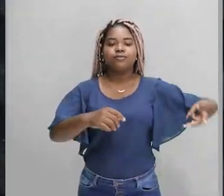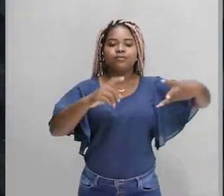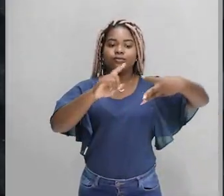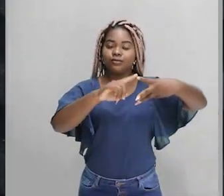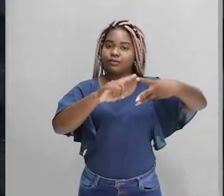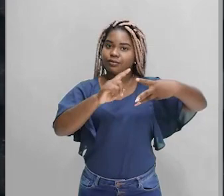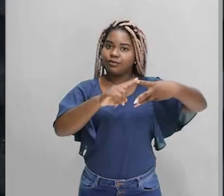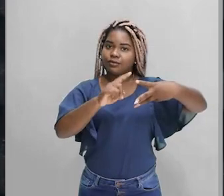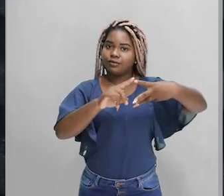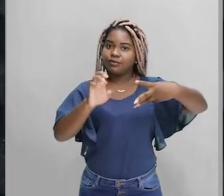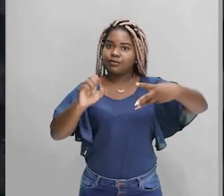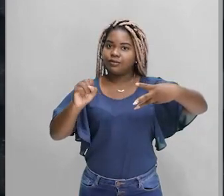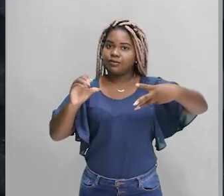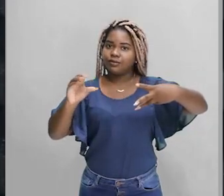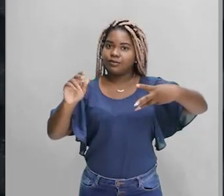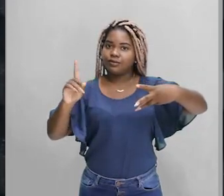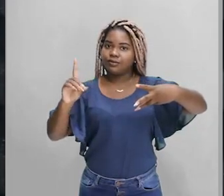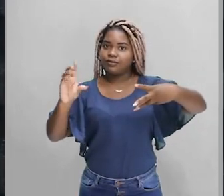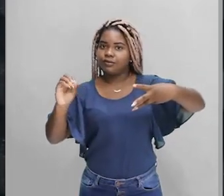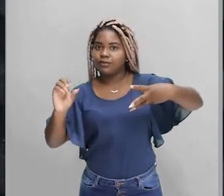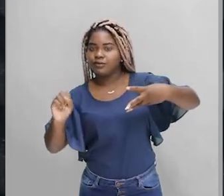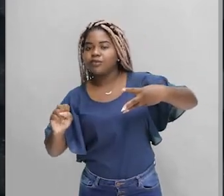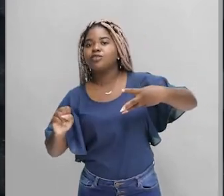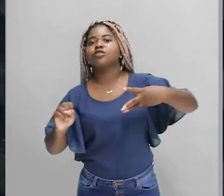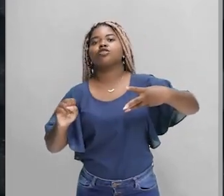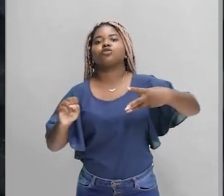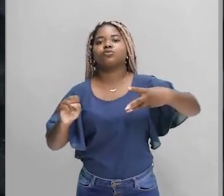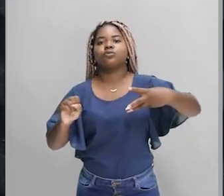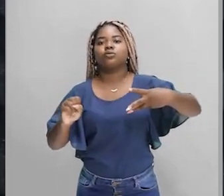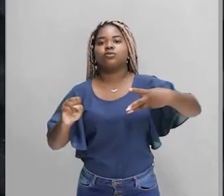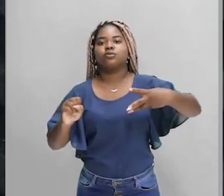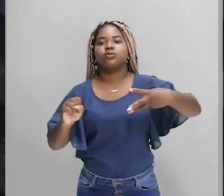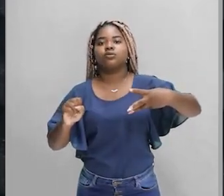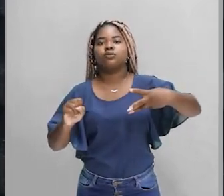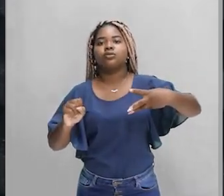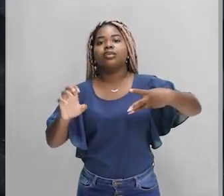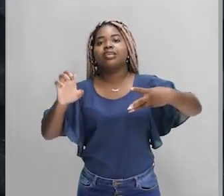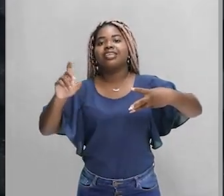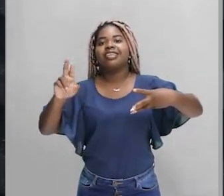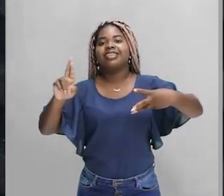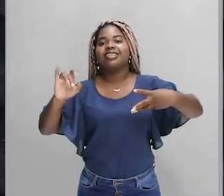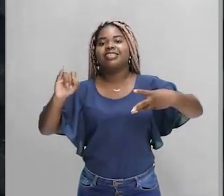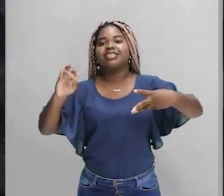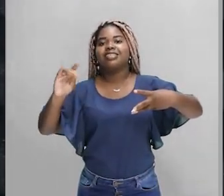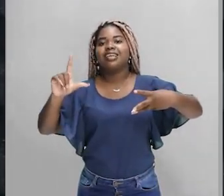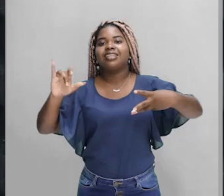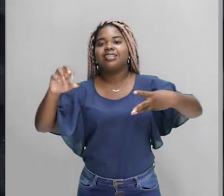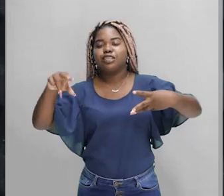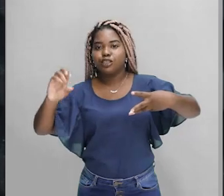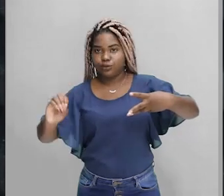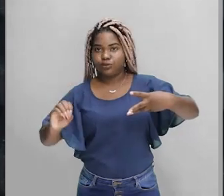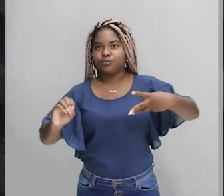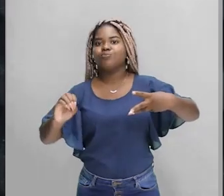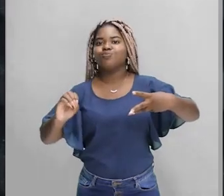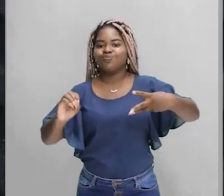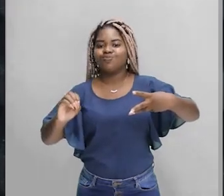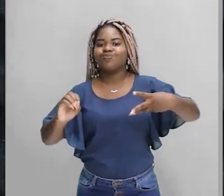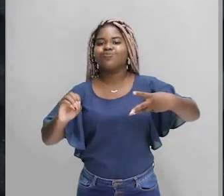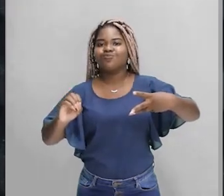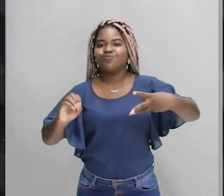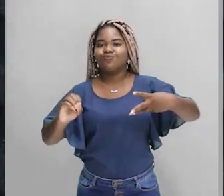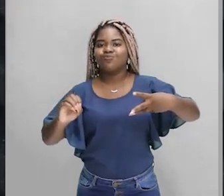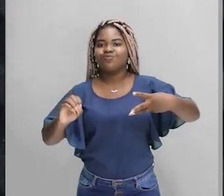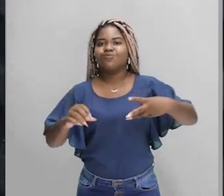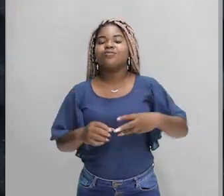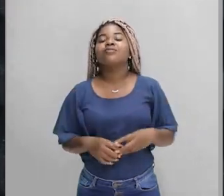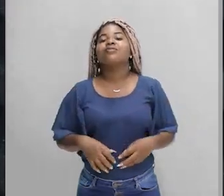escudos cristalinos, também chamados de maciços antigos ou crátons, tá certo? Vocês podem encontrar esses